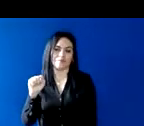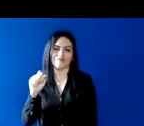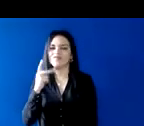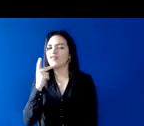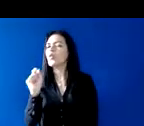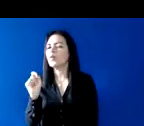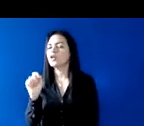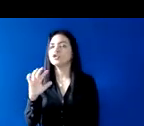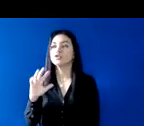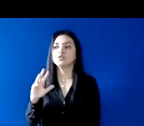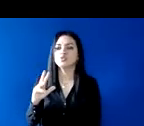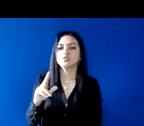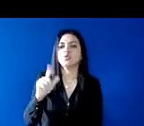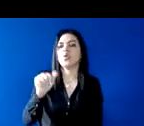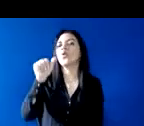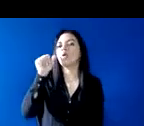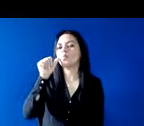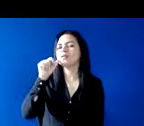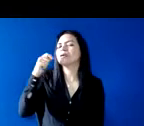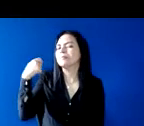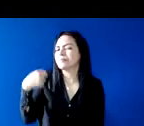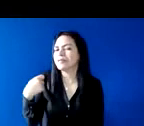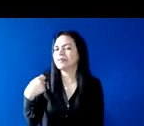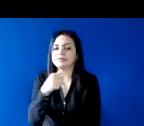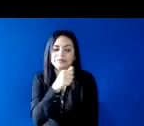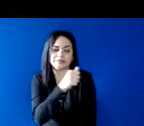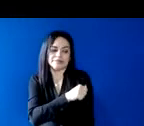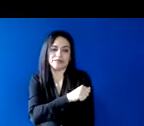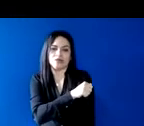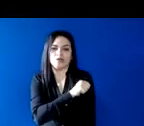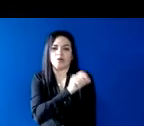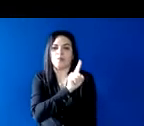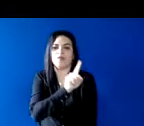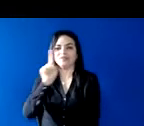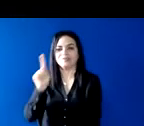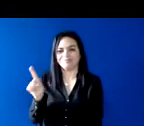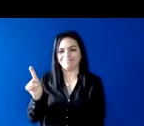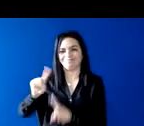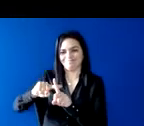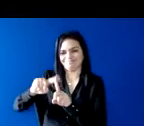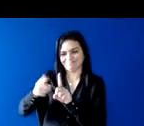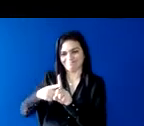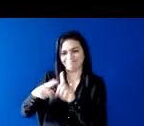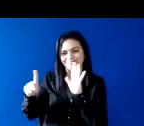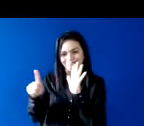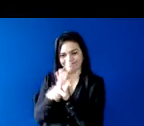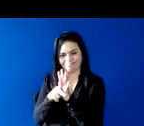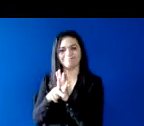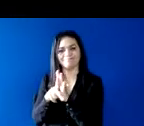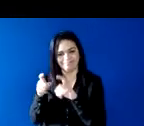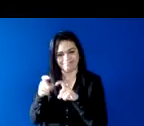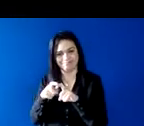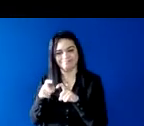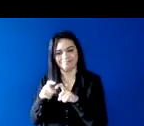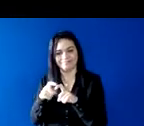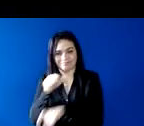enfermeira obstétrica, algumas vão precisar de um médico obstetra. Ou seja, nós partimos do